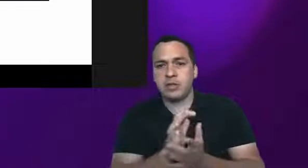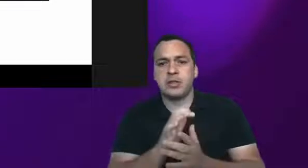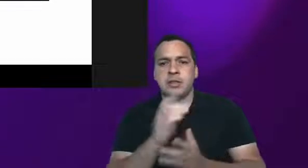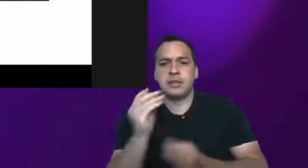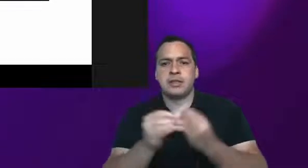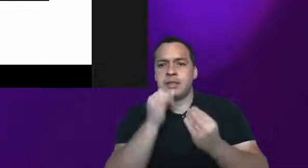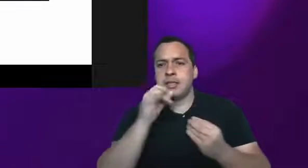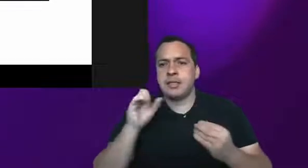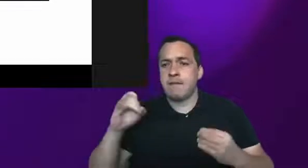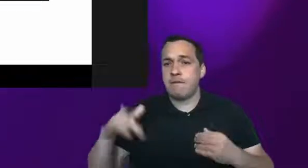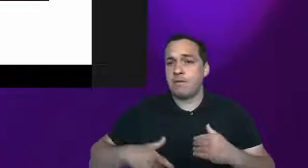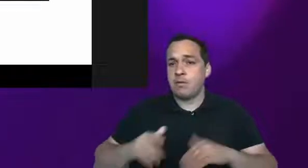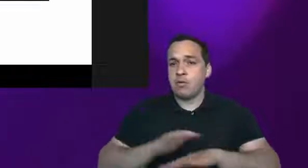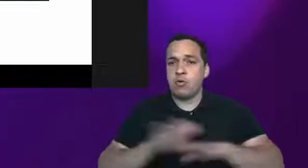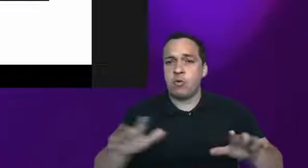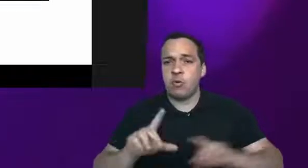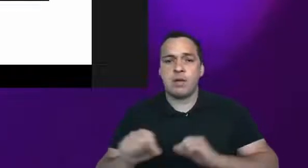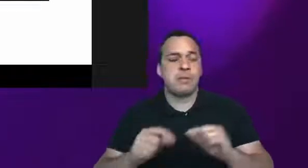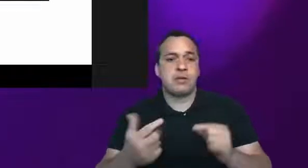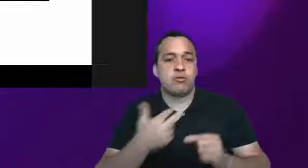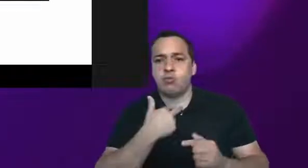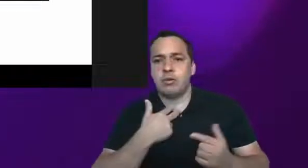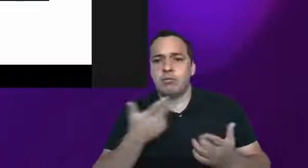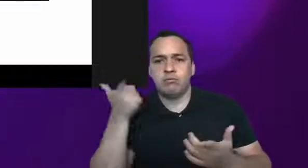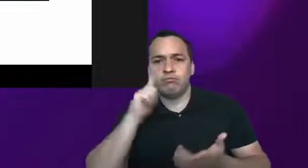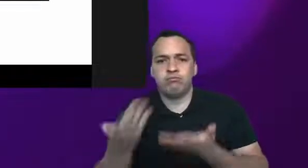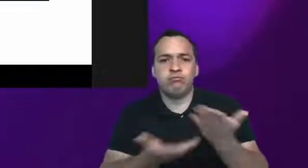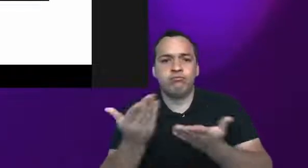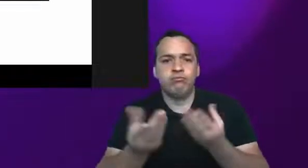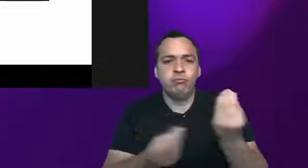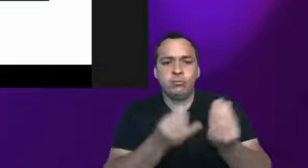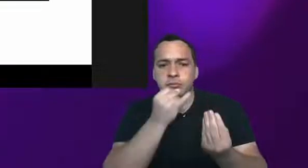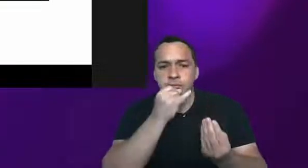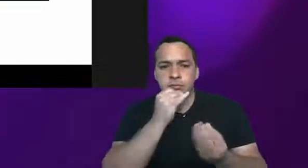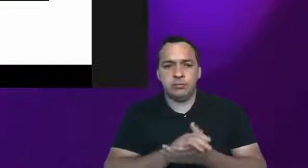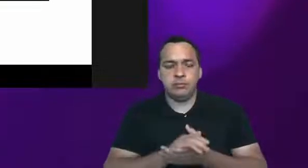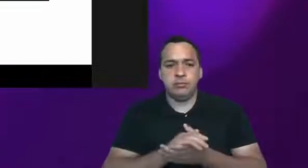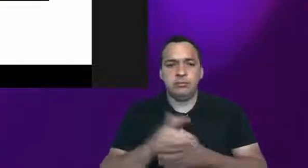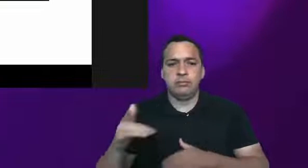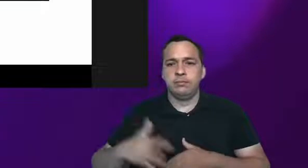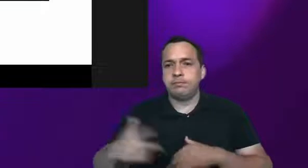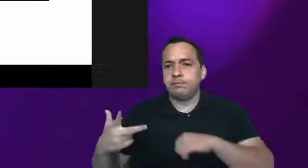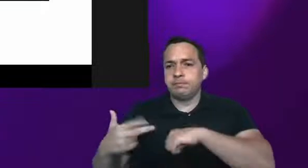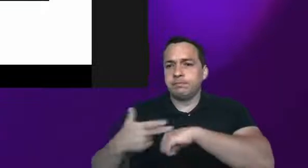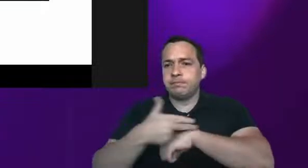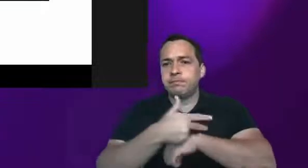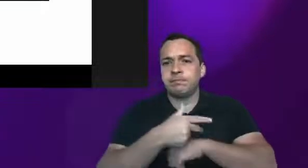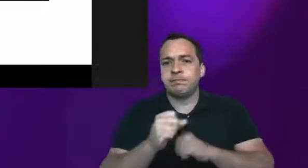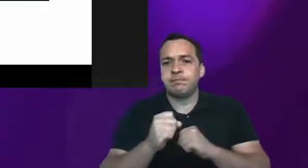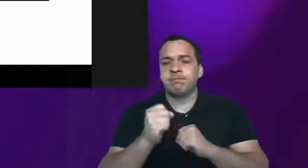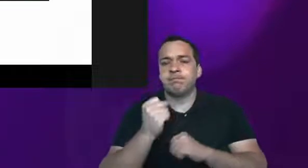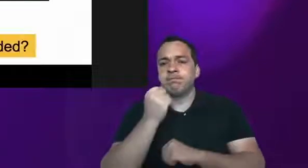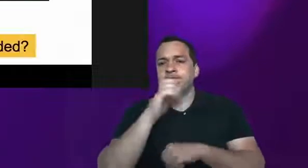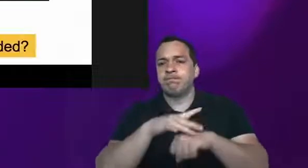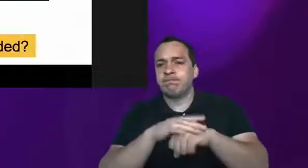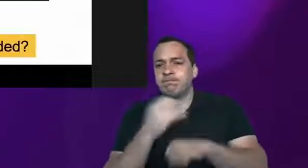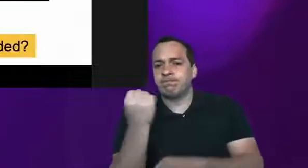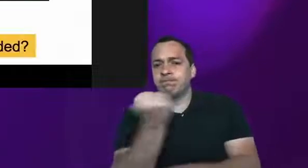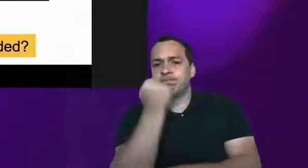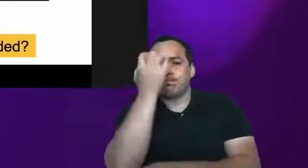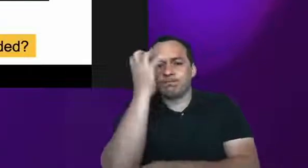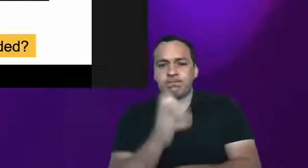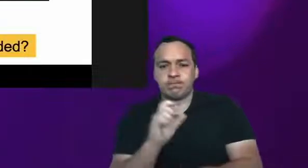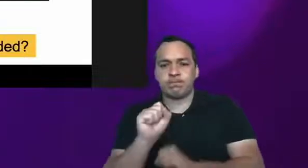fígado, mas que não podem fazer uma hepatectomia parcial, também podem ser ressecados. Agora, podem ser